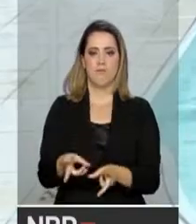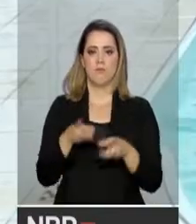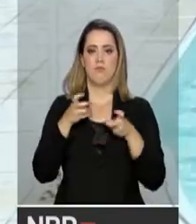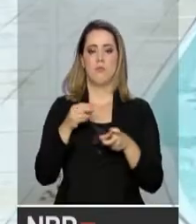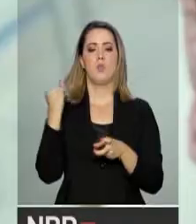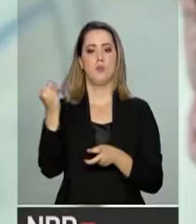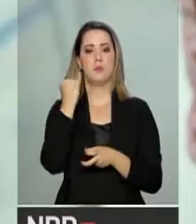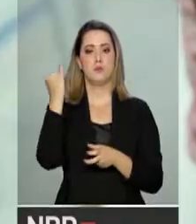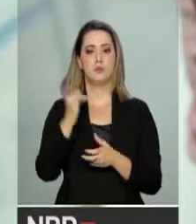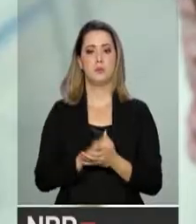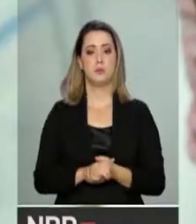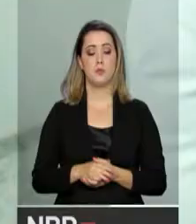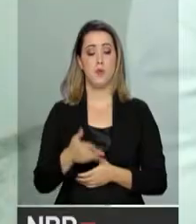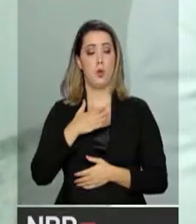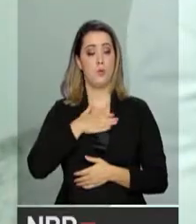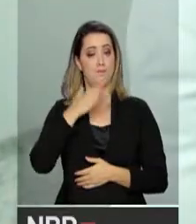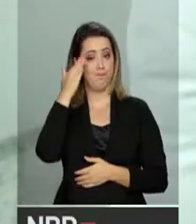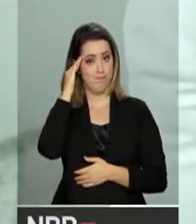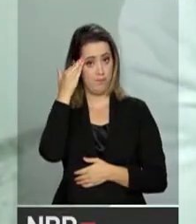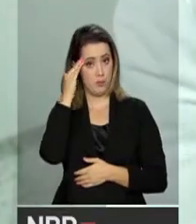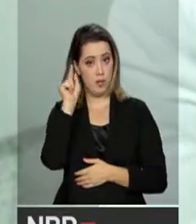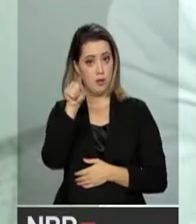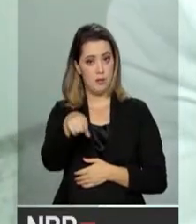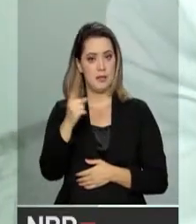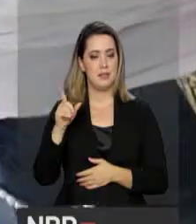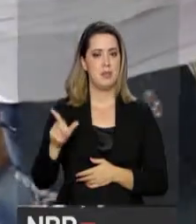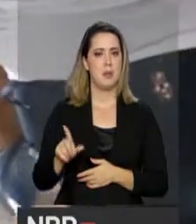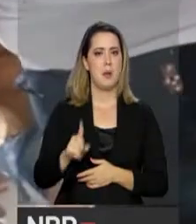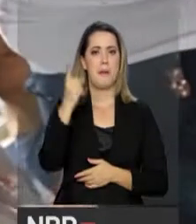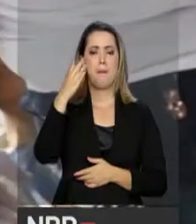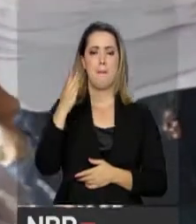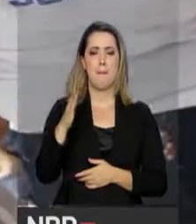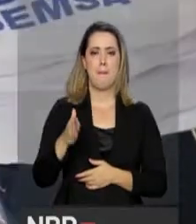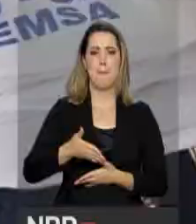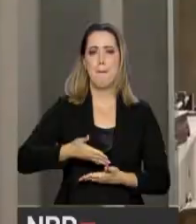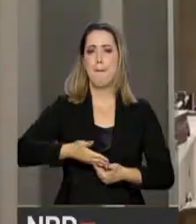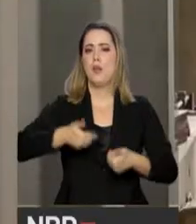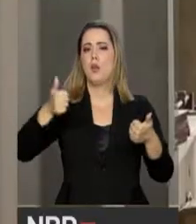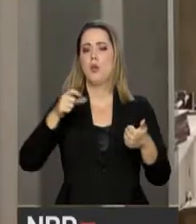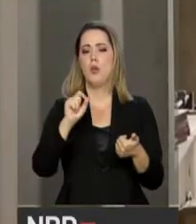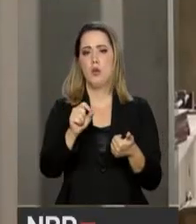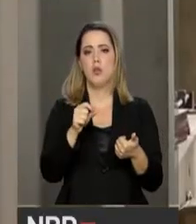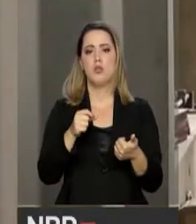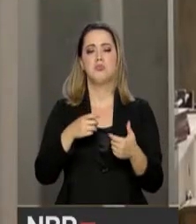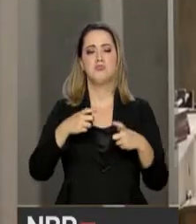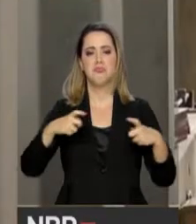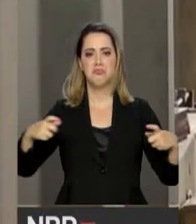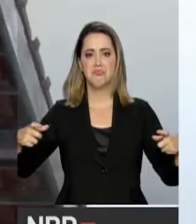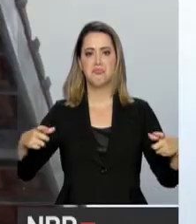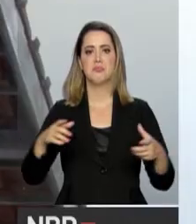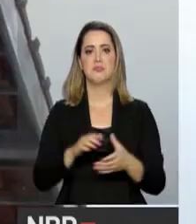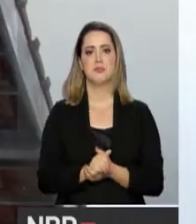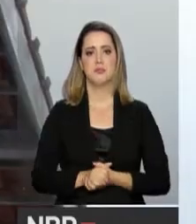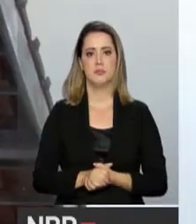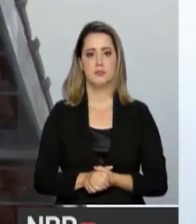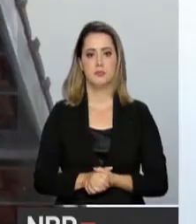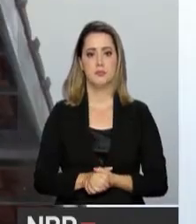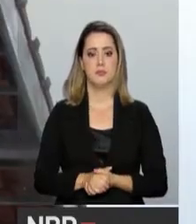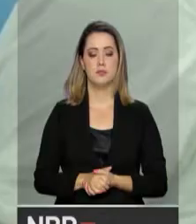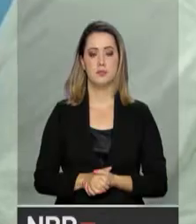muito significativa. No meu entendimento, essa daí foi a obra de maior porte.